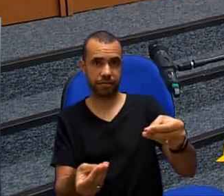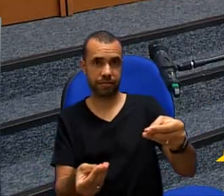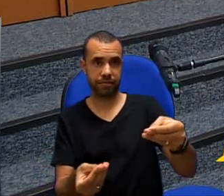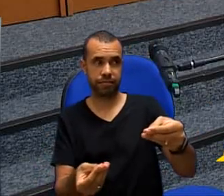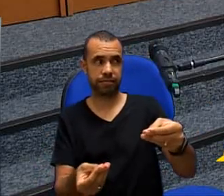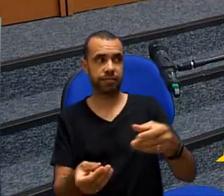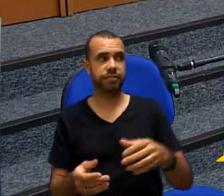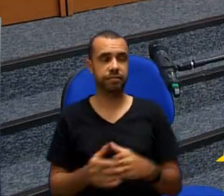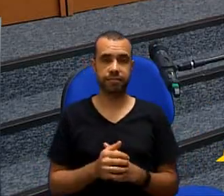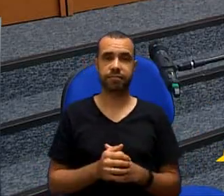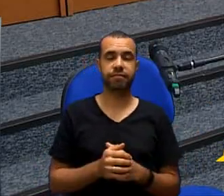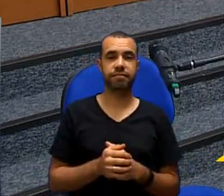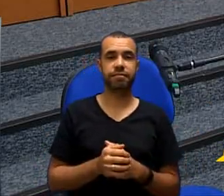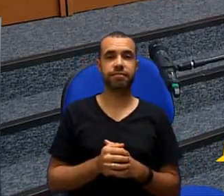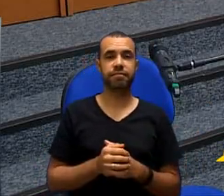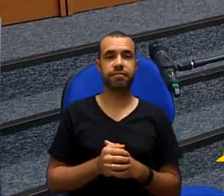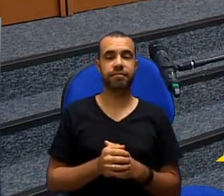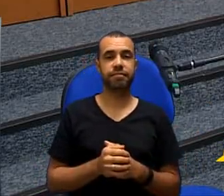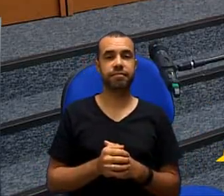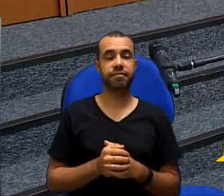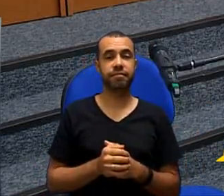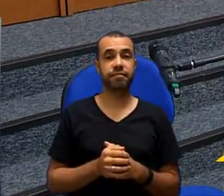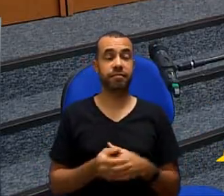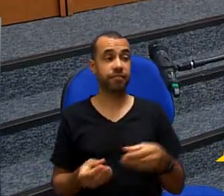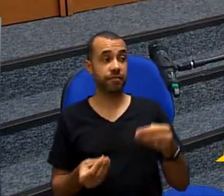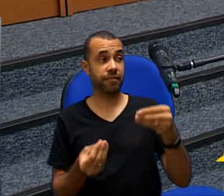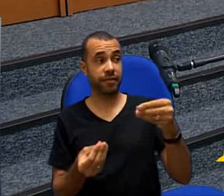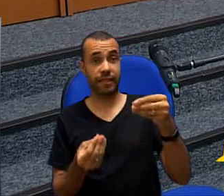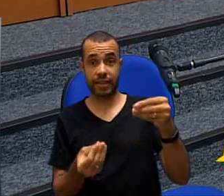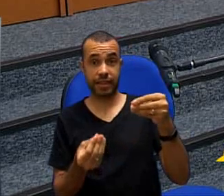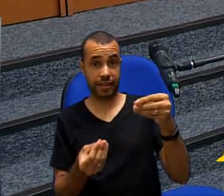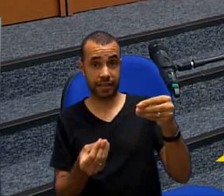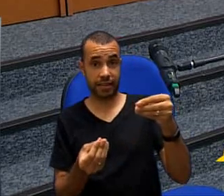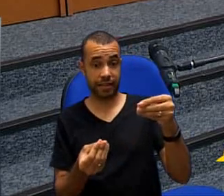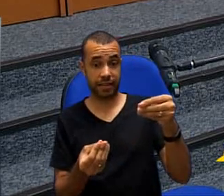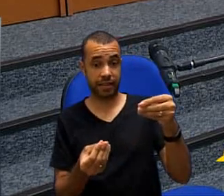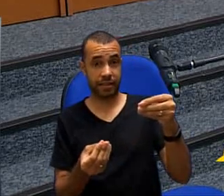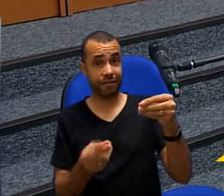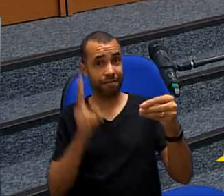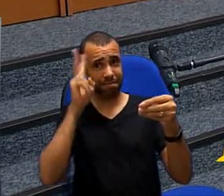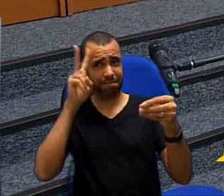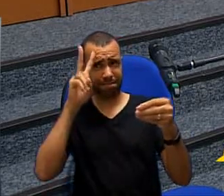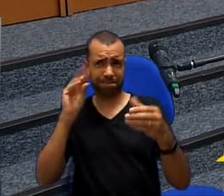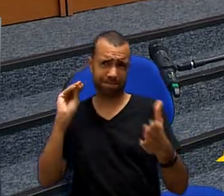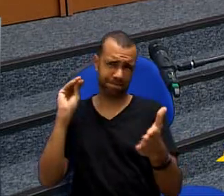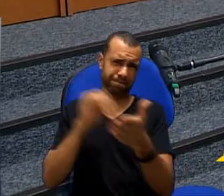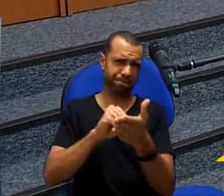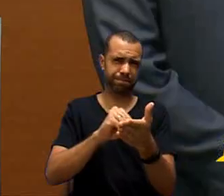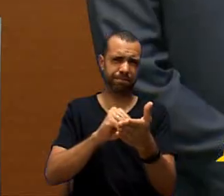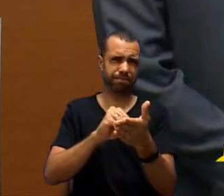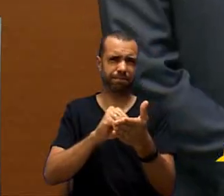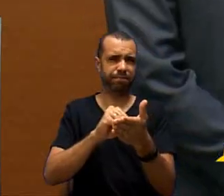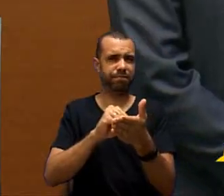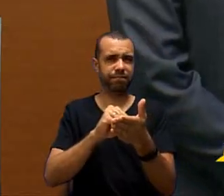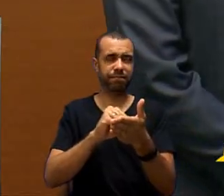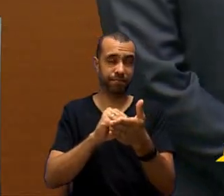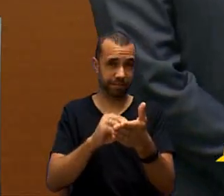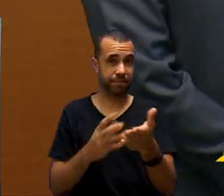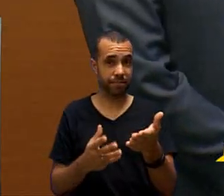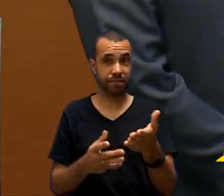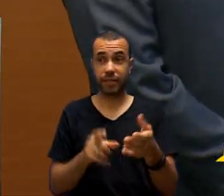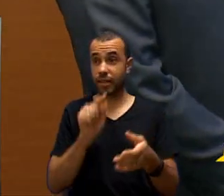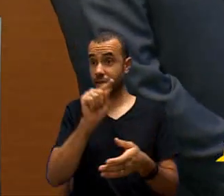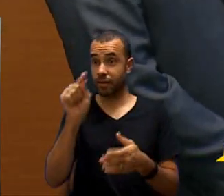Aí, perfeito. Isso aqui, ficou para a história. O que vocês colocaram